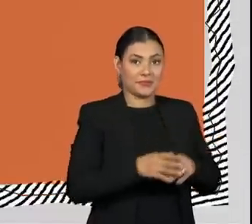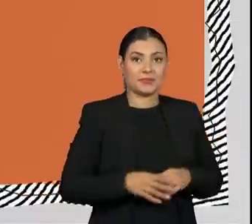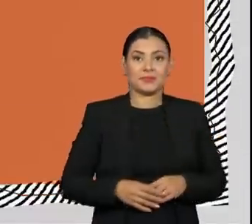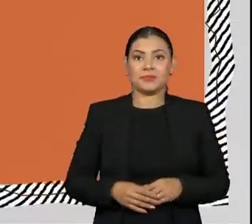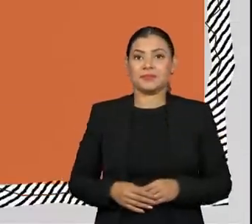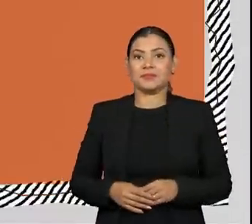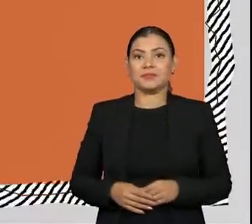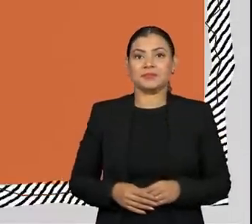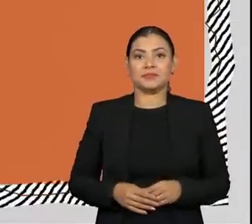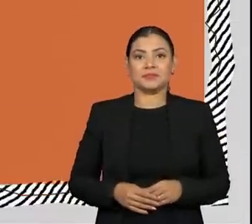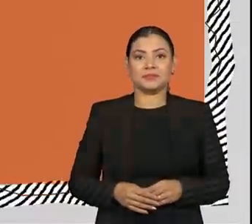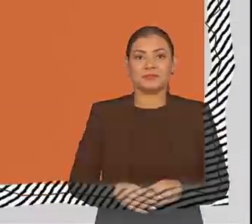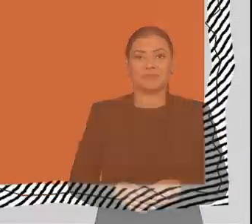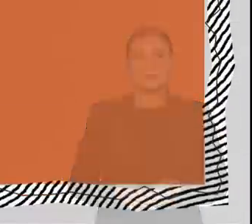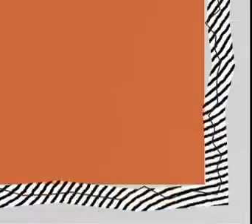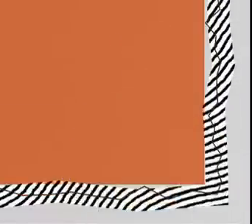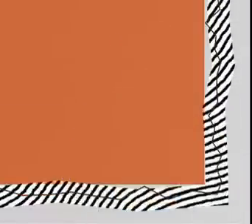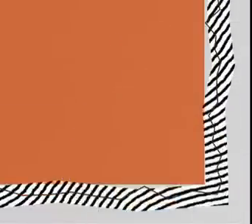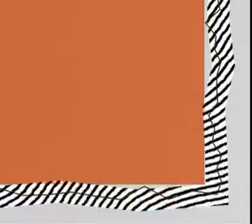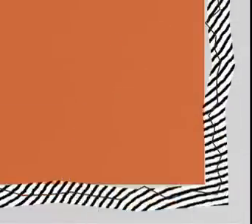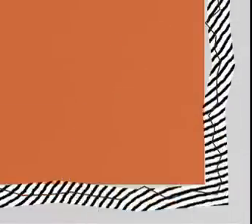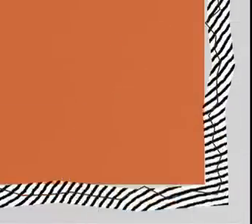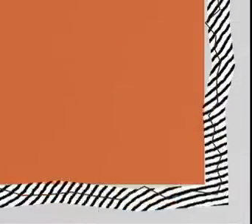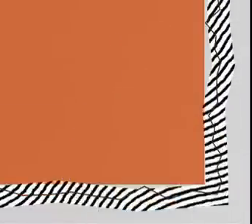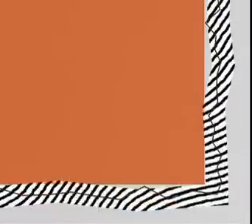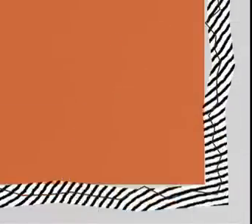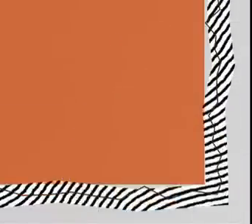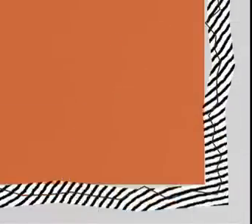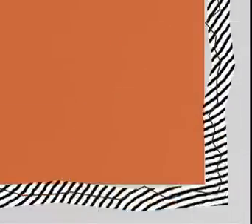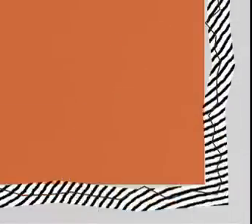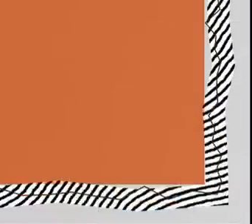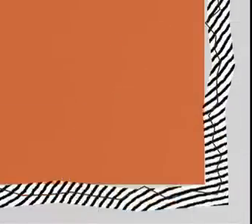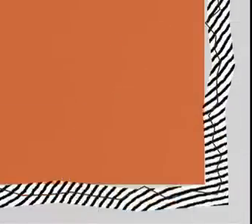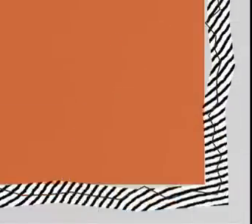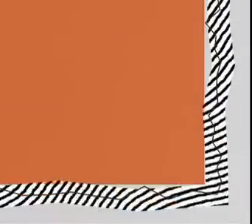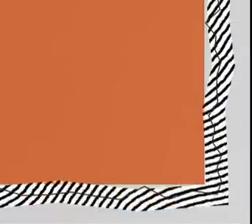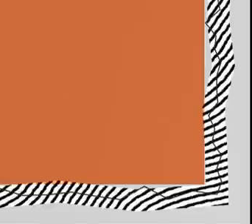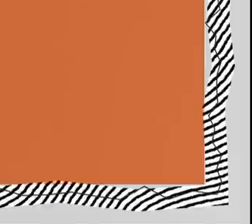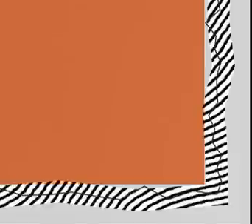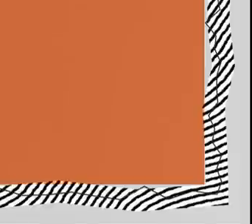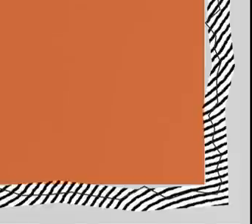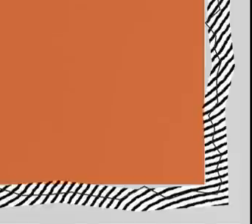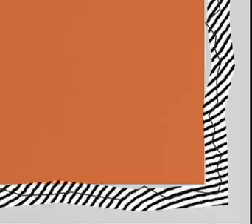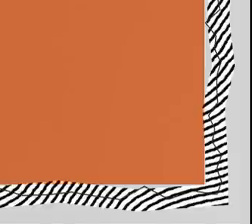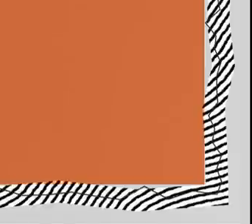hello Google Hey Google Hey Google